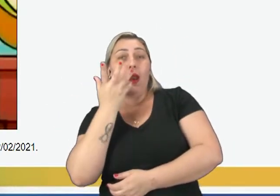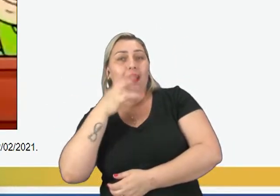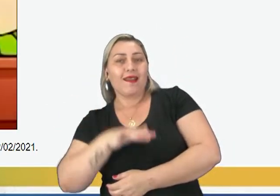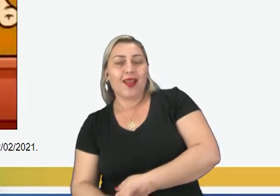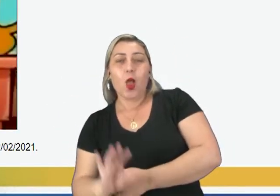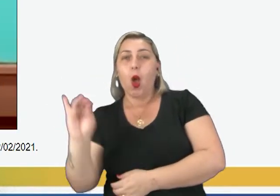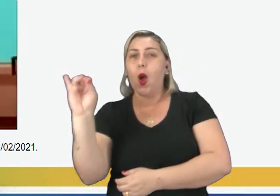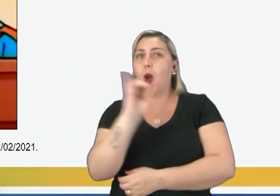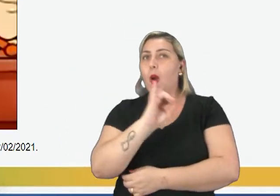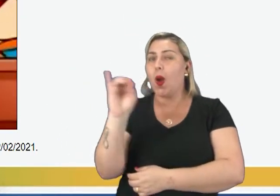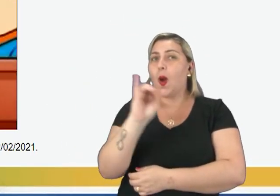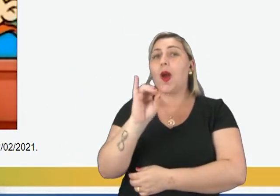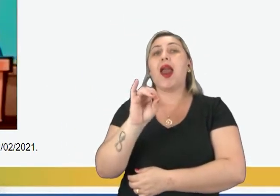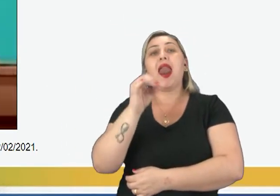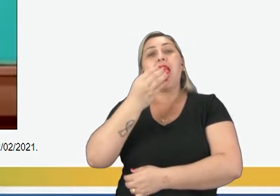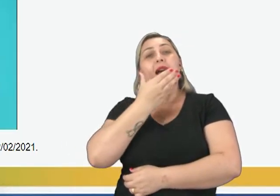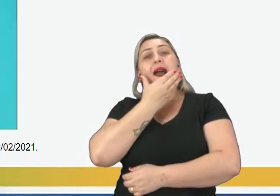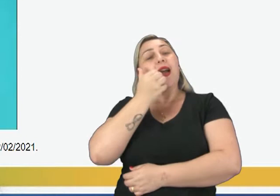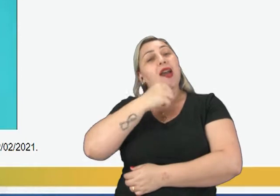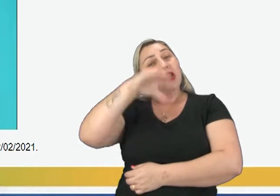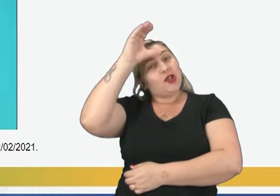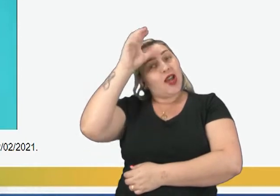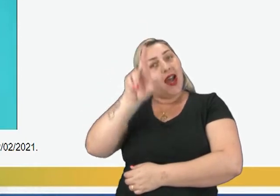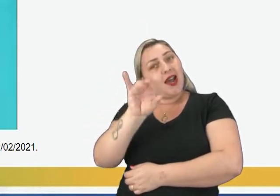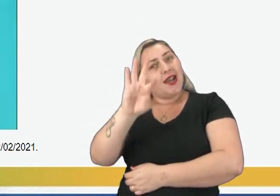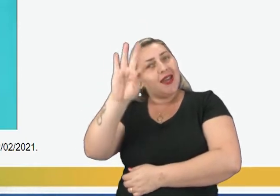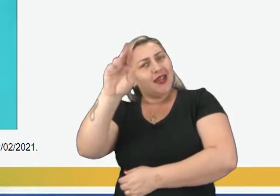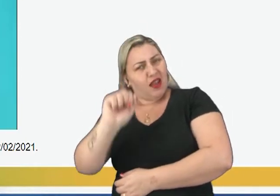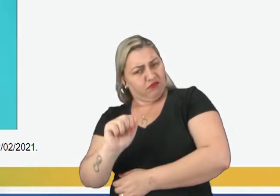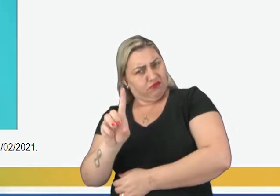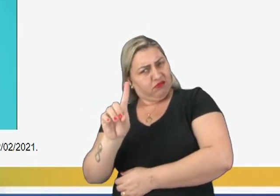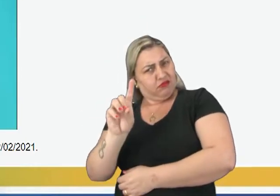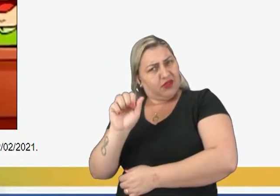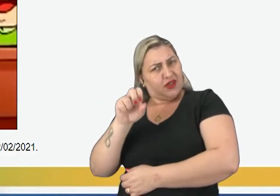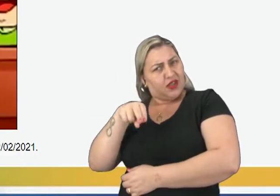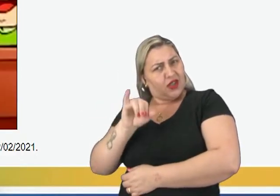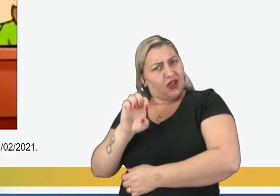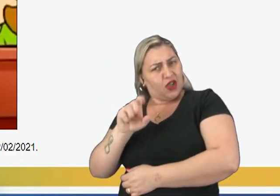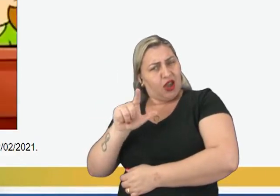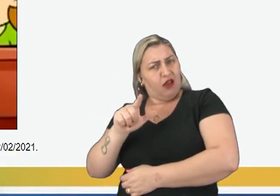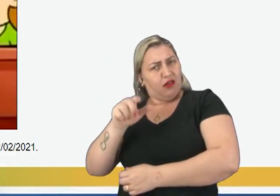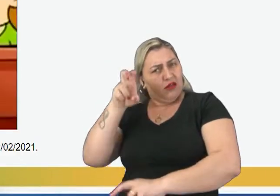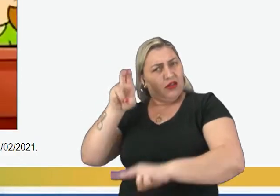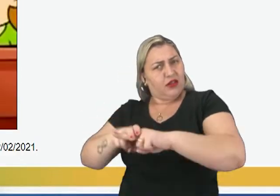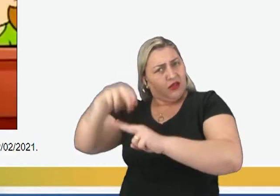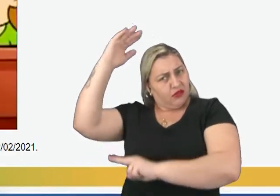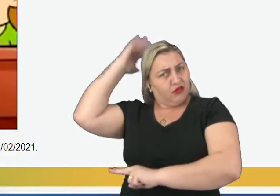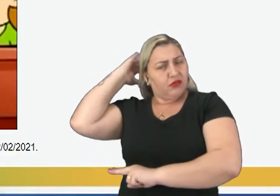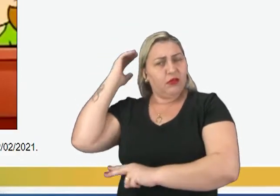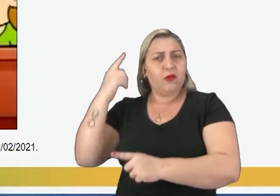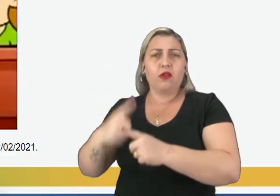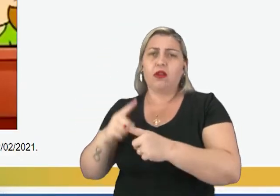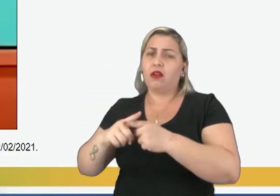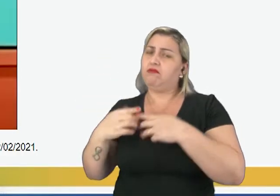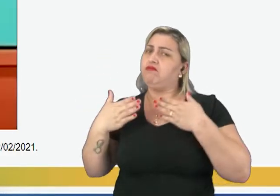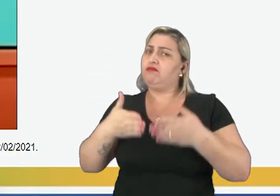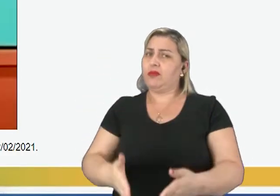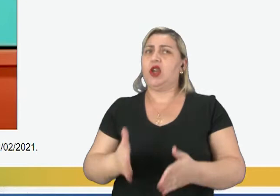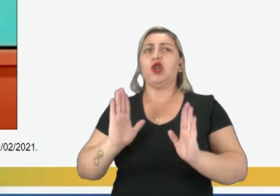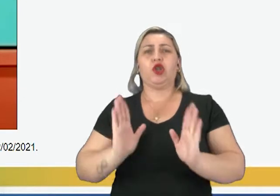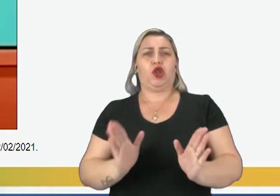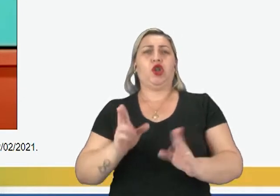Olá, tia Rita. Daniel, por que está sentado de costas? Quando eu cheguei, minha carteira já tava